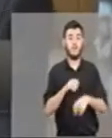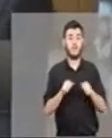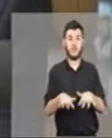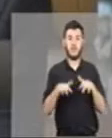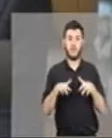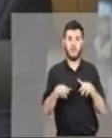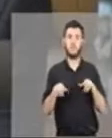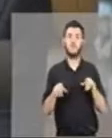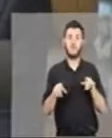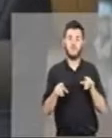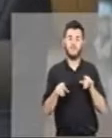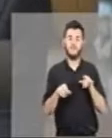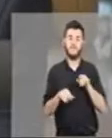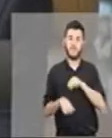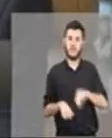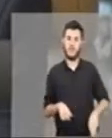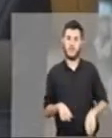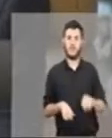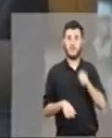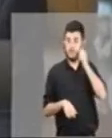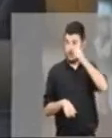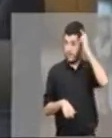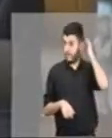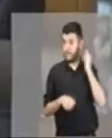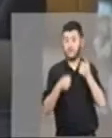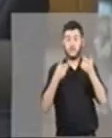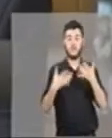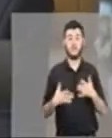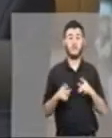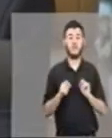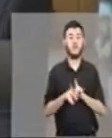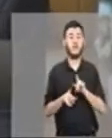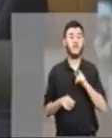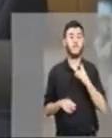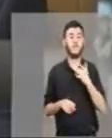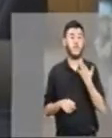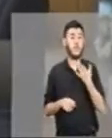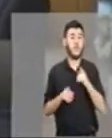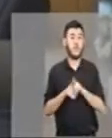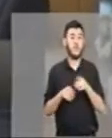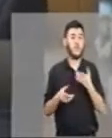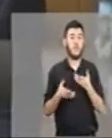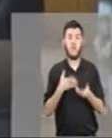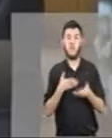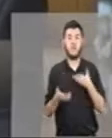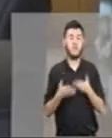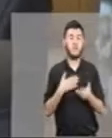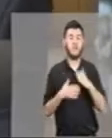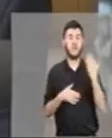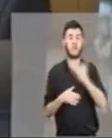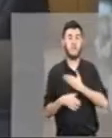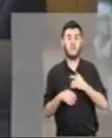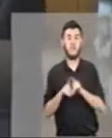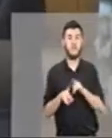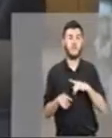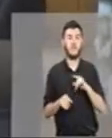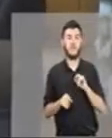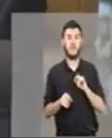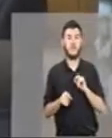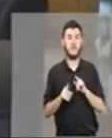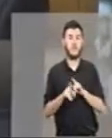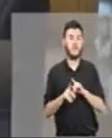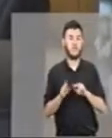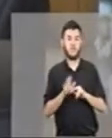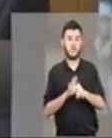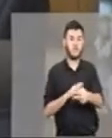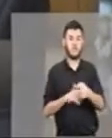o ministro Alexandre, que qualquer novo dado probatório, ainda que produzido de modo válido em momento subsequente, não